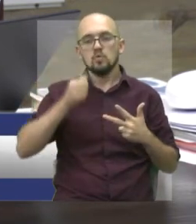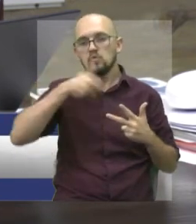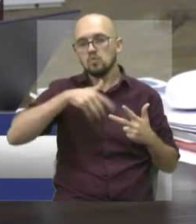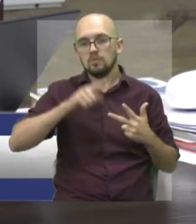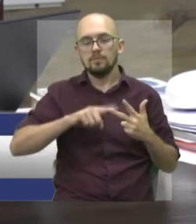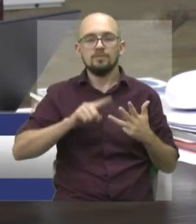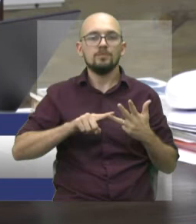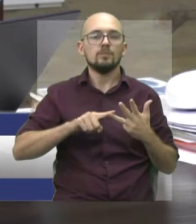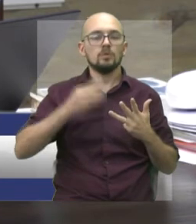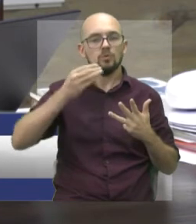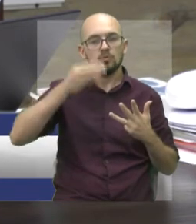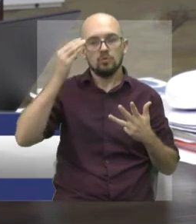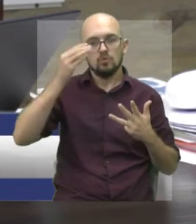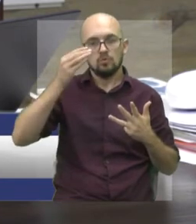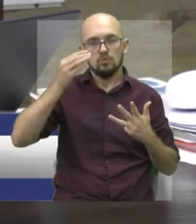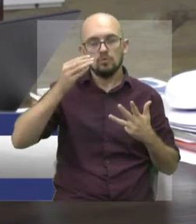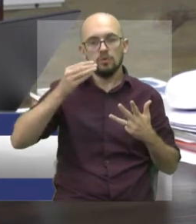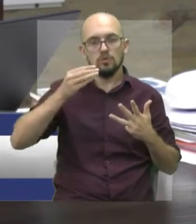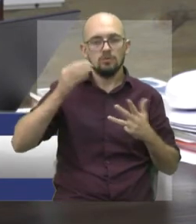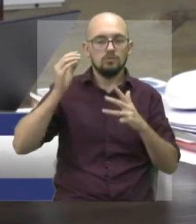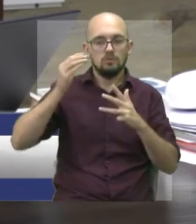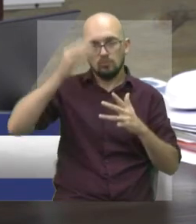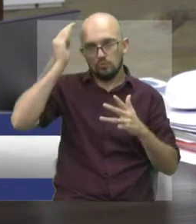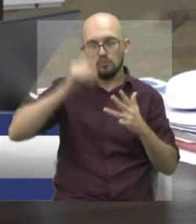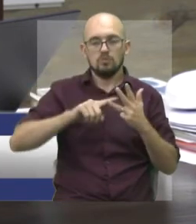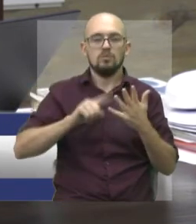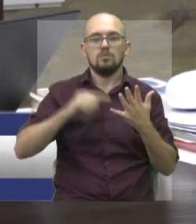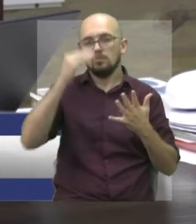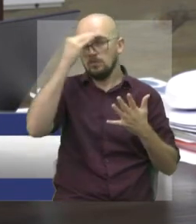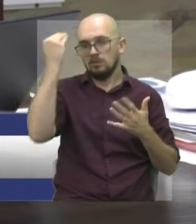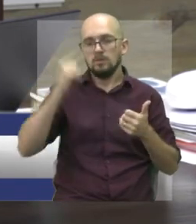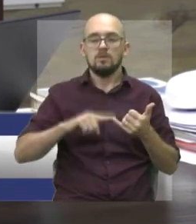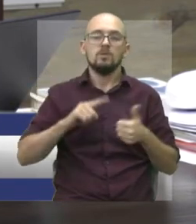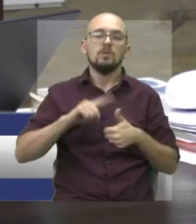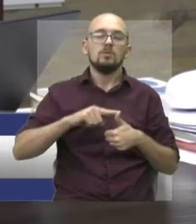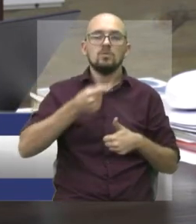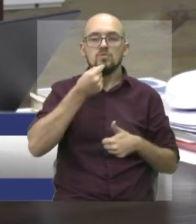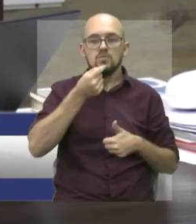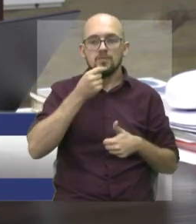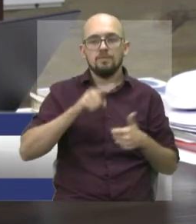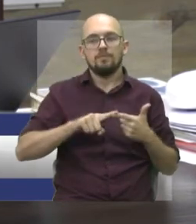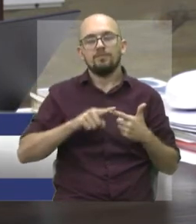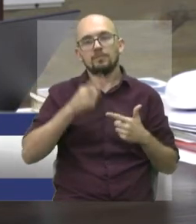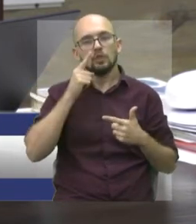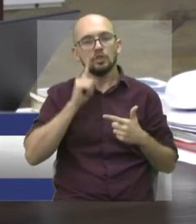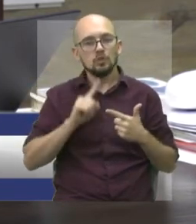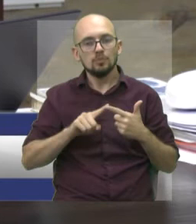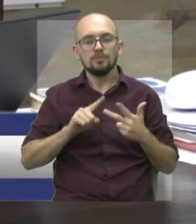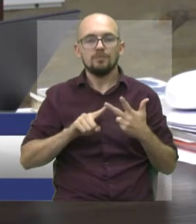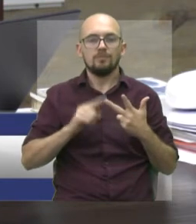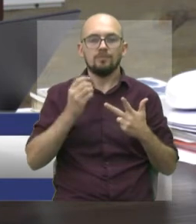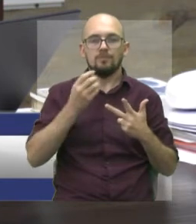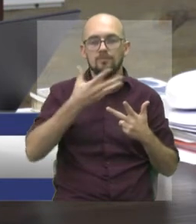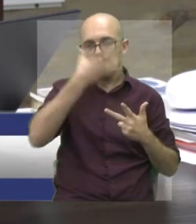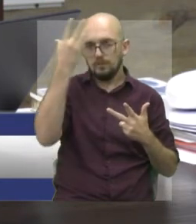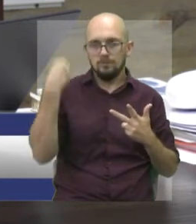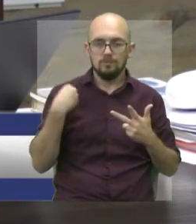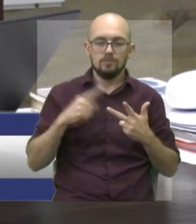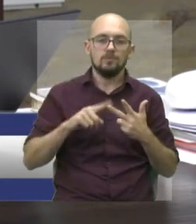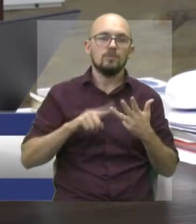Machado, Tuco Bauabe, João Pacheco, Luiz Henrique Chupeta, Agentil Américo Cato, Vivian Soares,